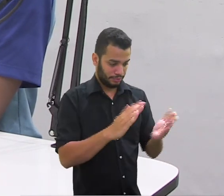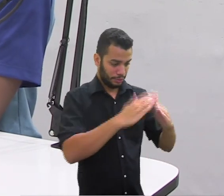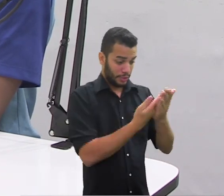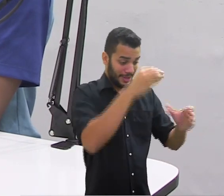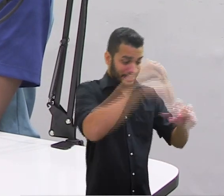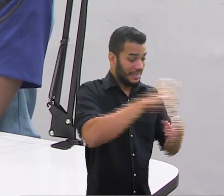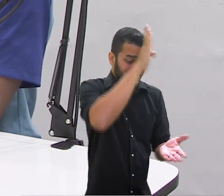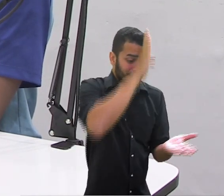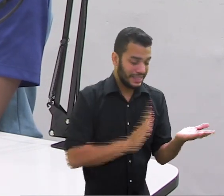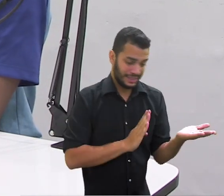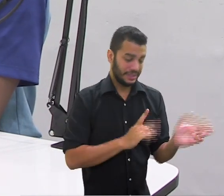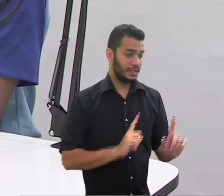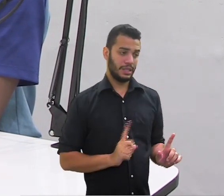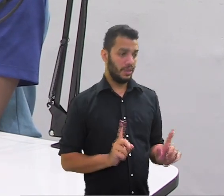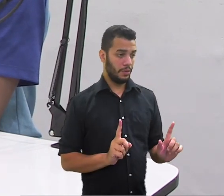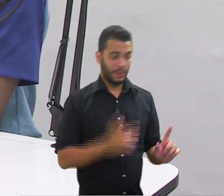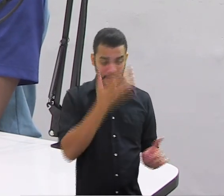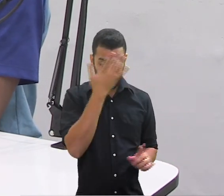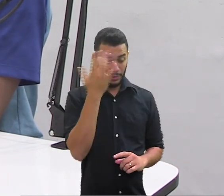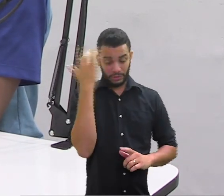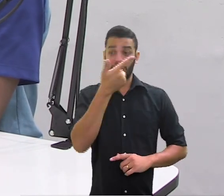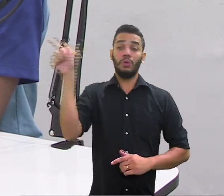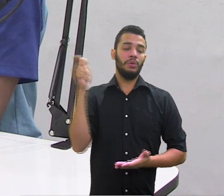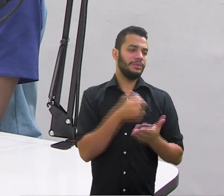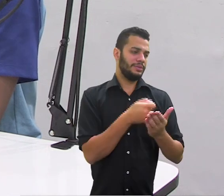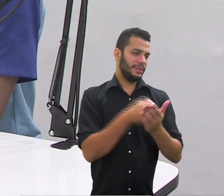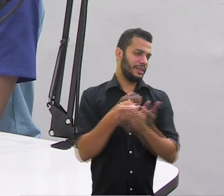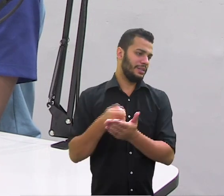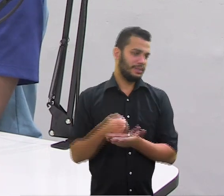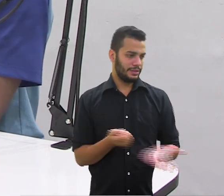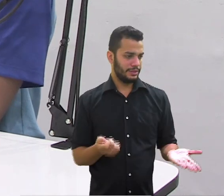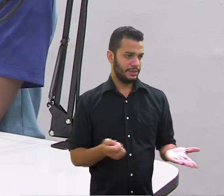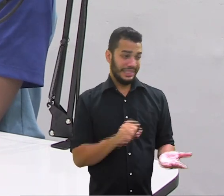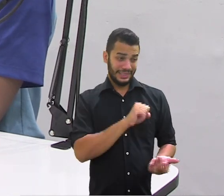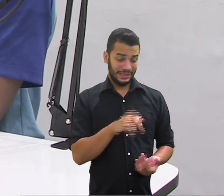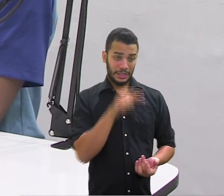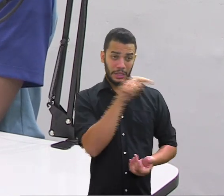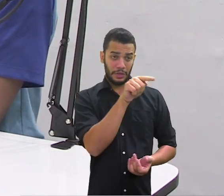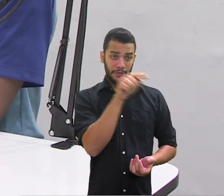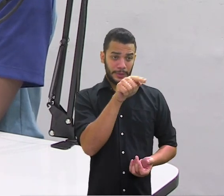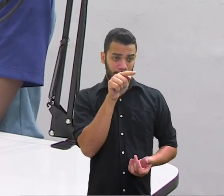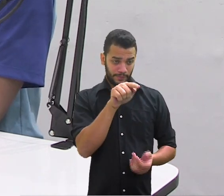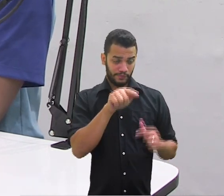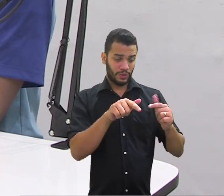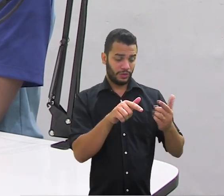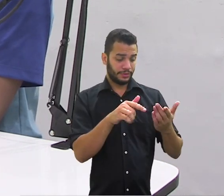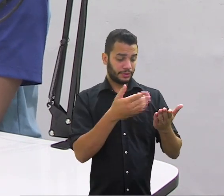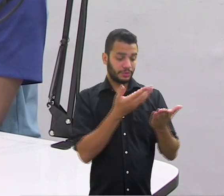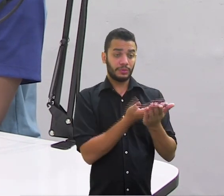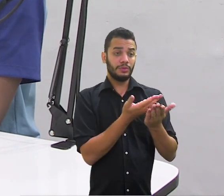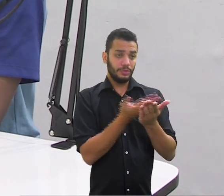coisas, não significa que na escola municipal ou estadual você vai tá pior, vai